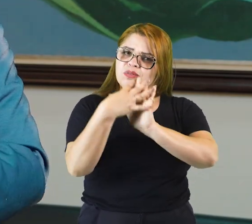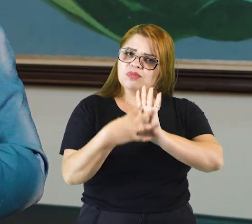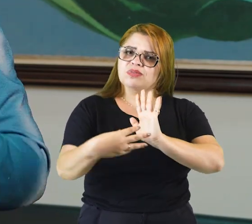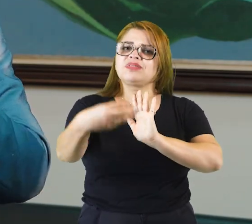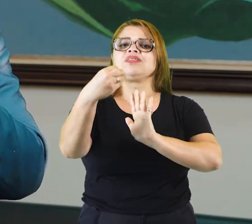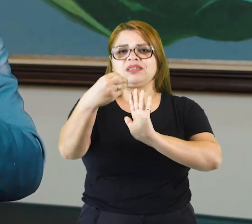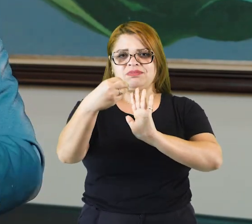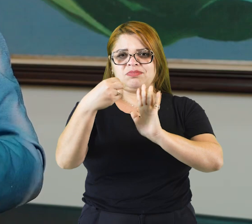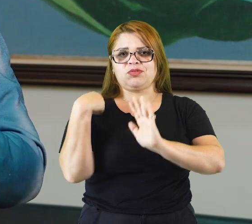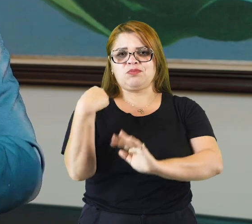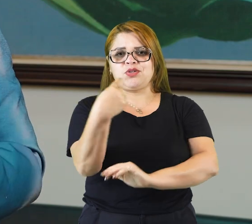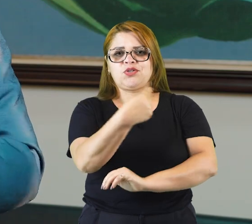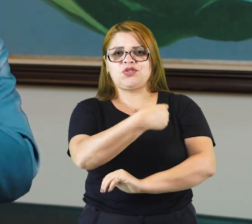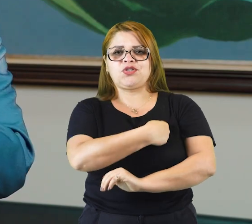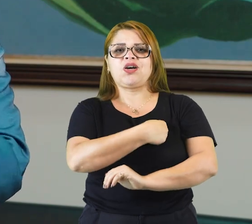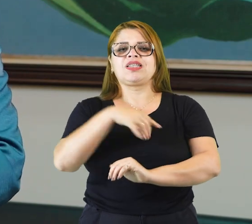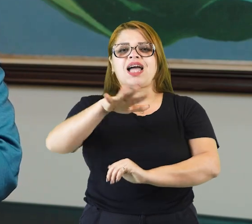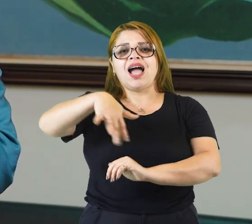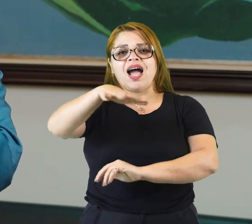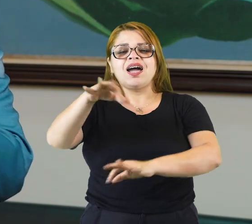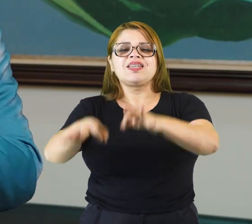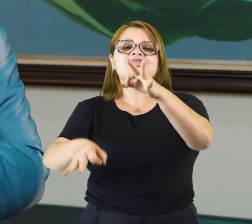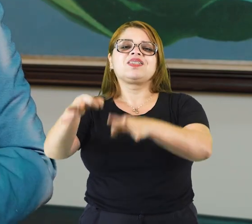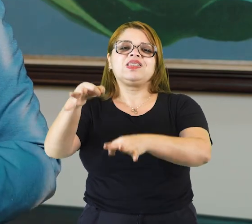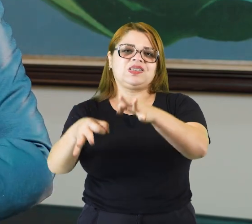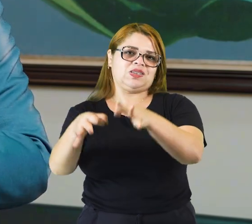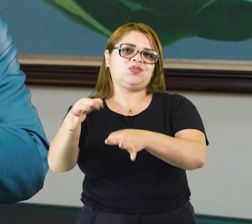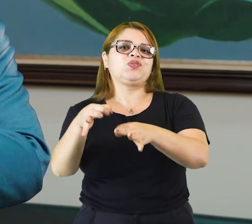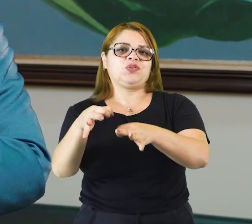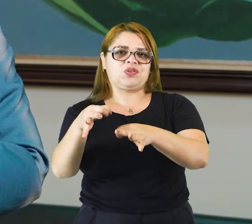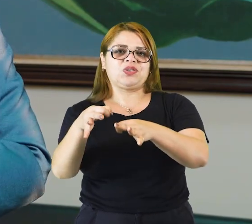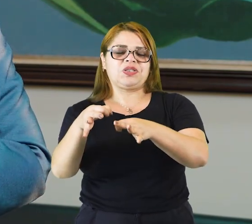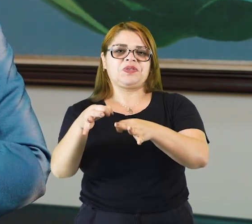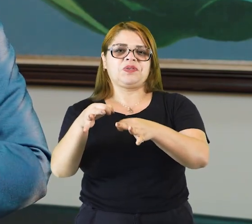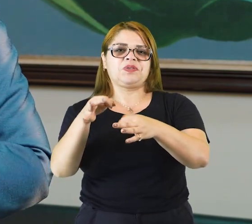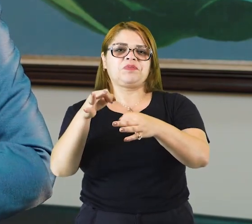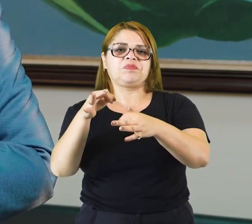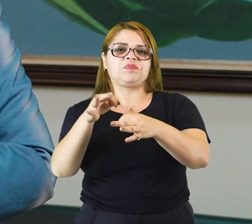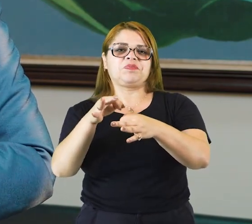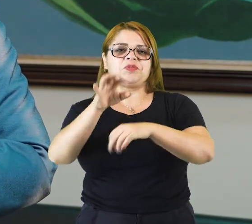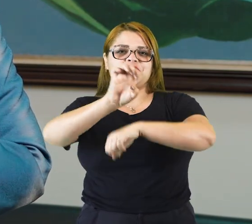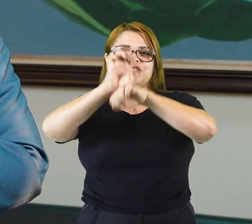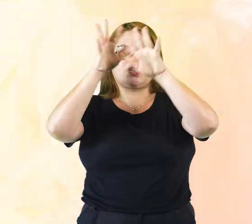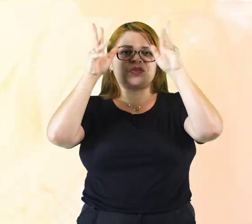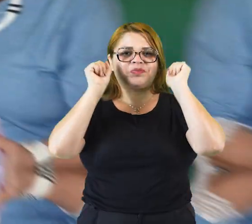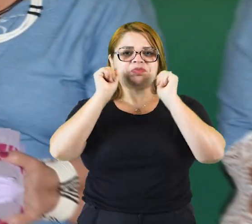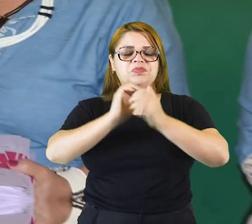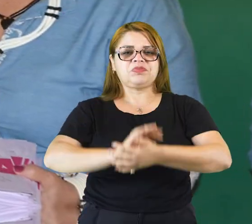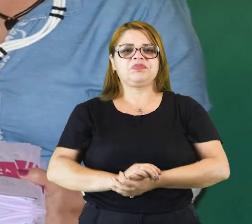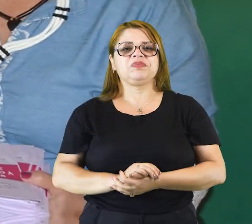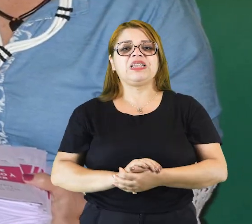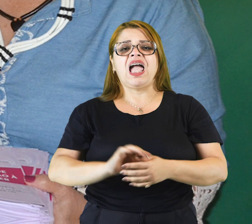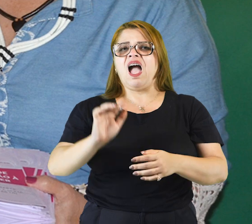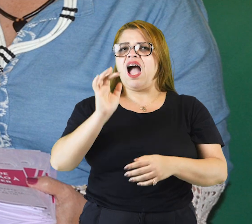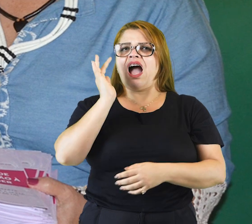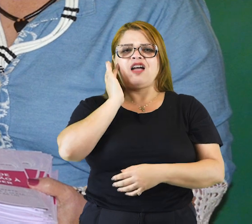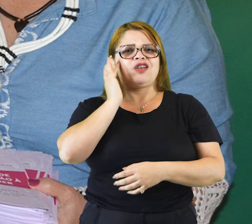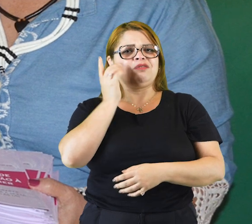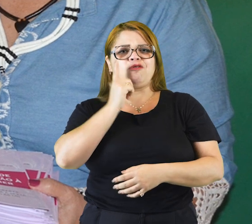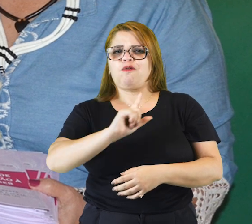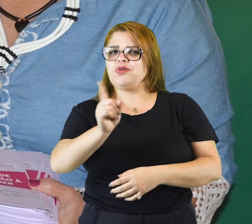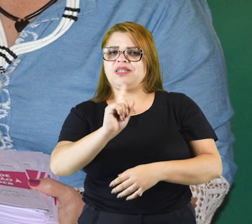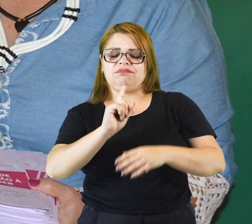ser trilhado por todos nós, magistrados e magistradas do Poder Judiciário do Estado do Acre. Ela não vai